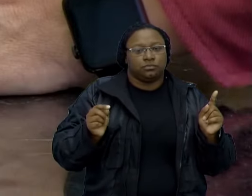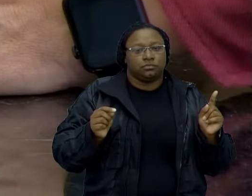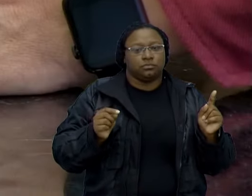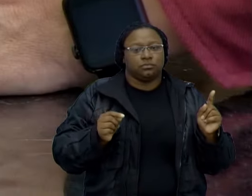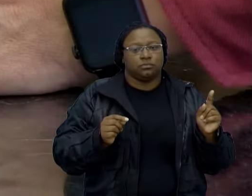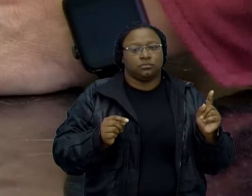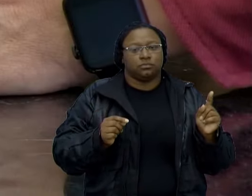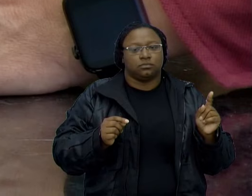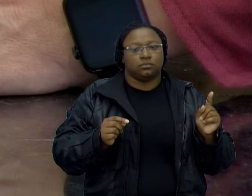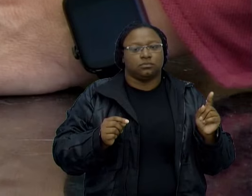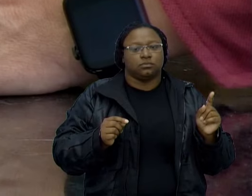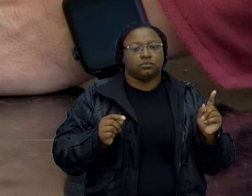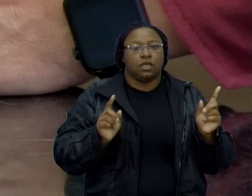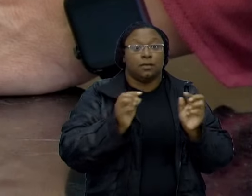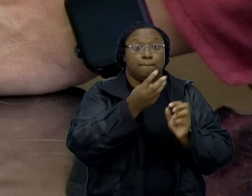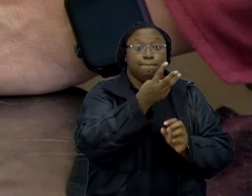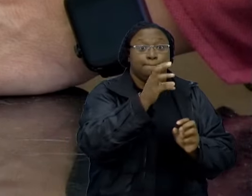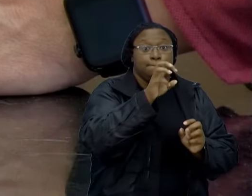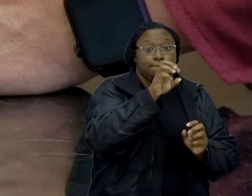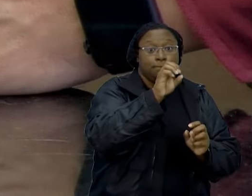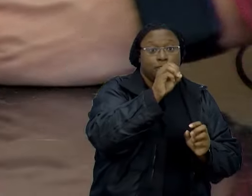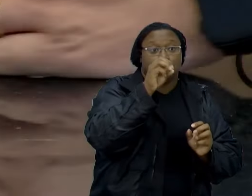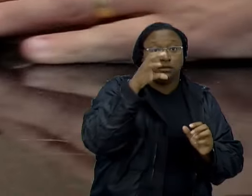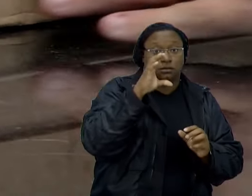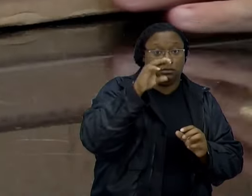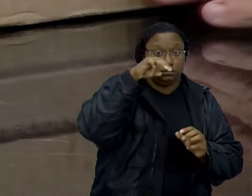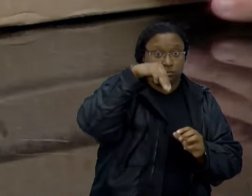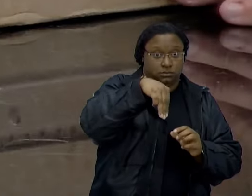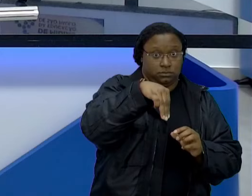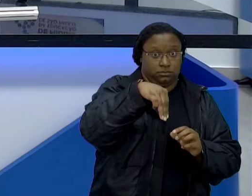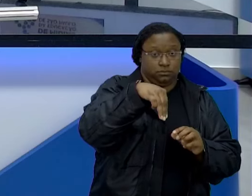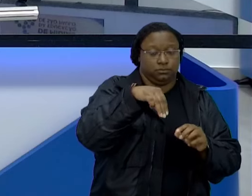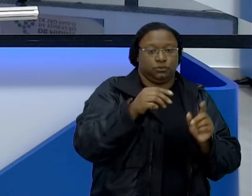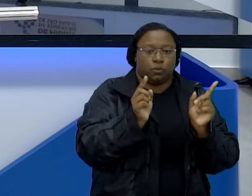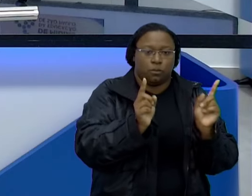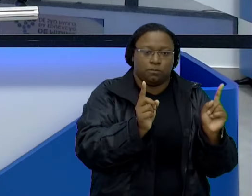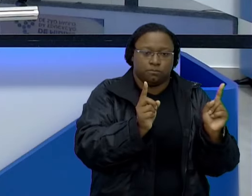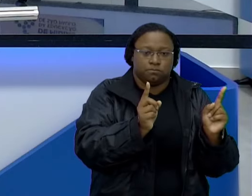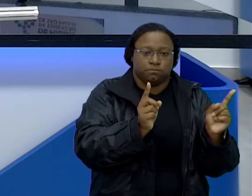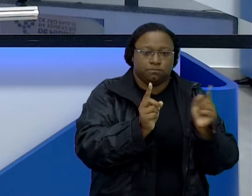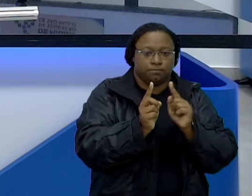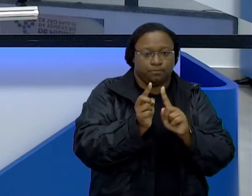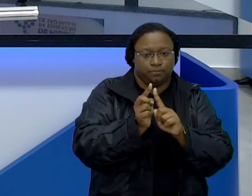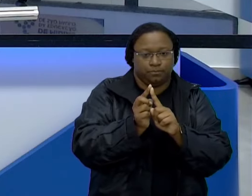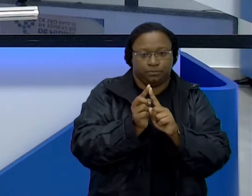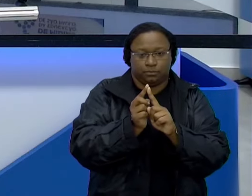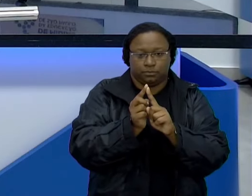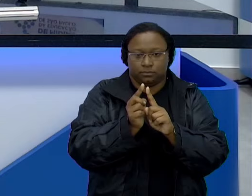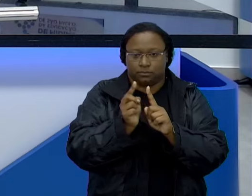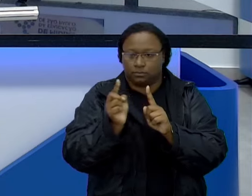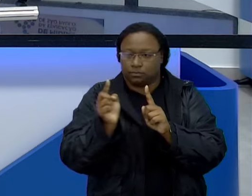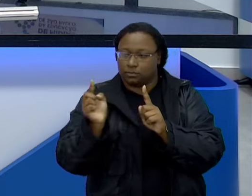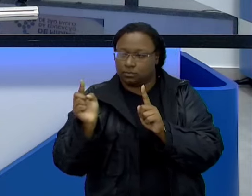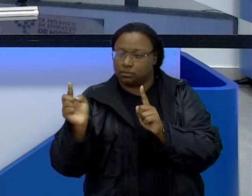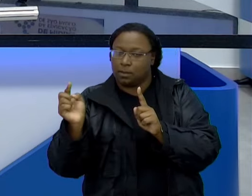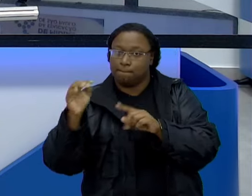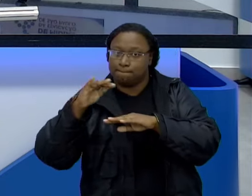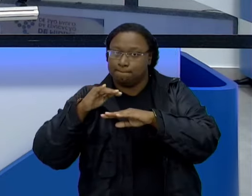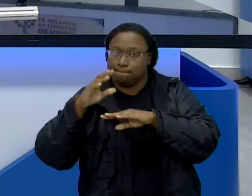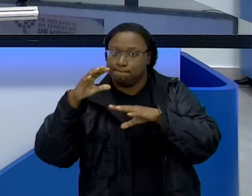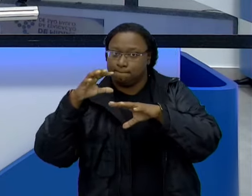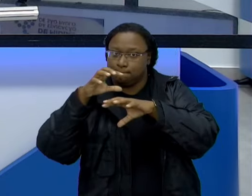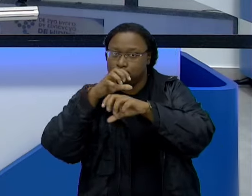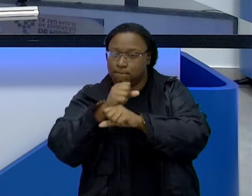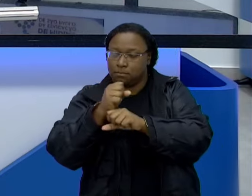tenho 30 centímetros, não é verdade? Ó? 30 centímetros. Tenho aqui mais 30